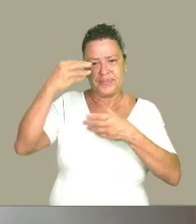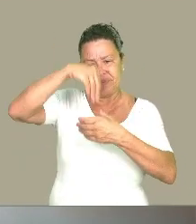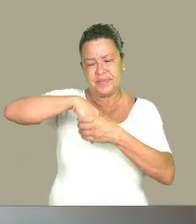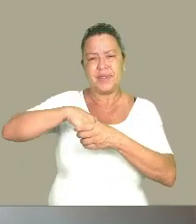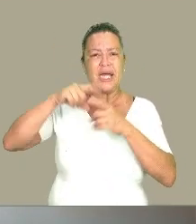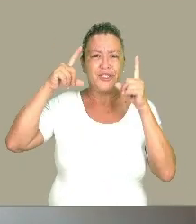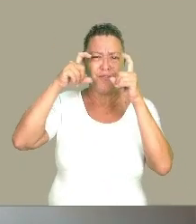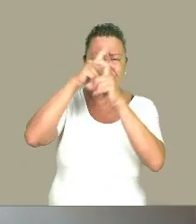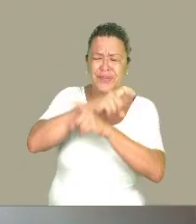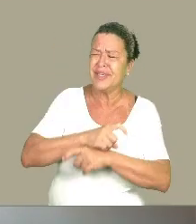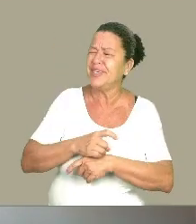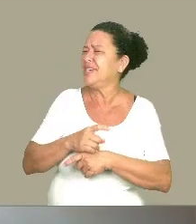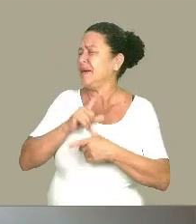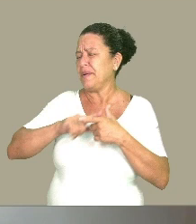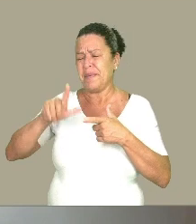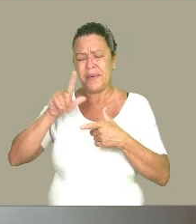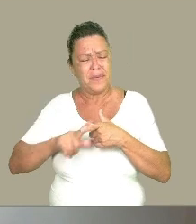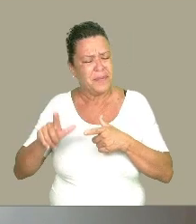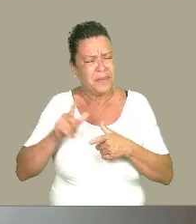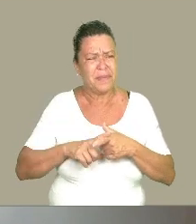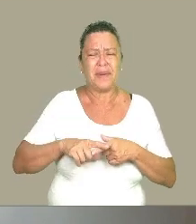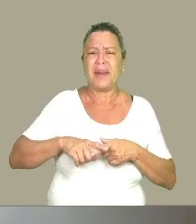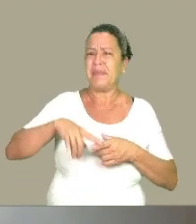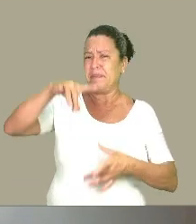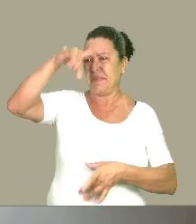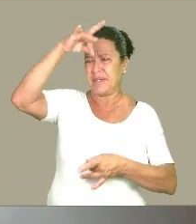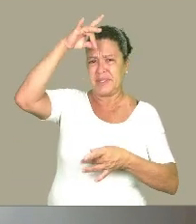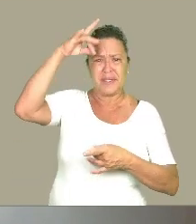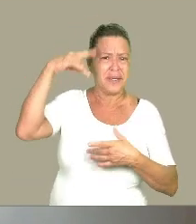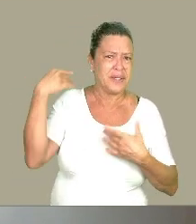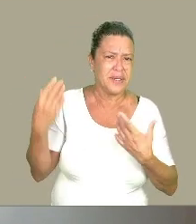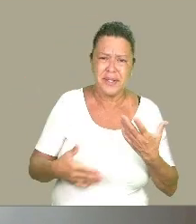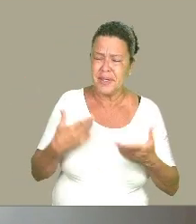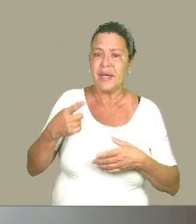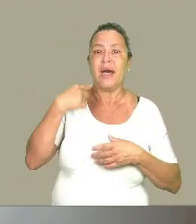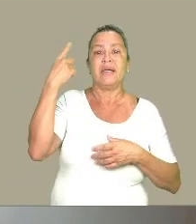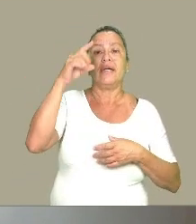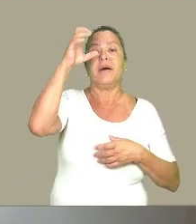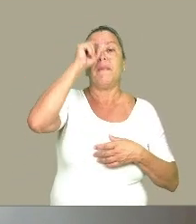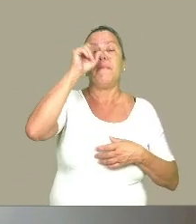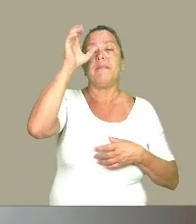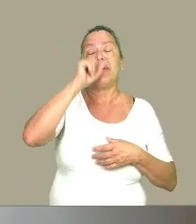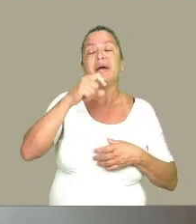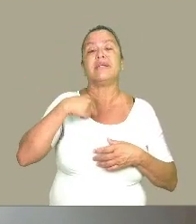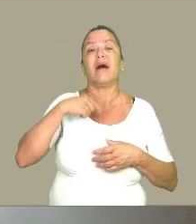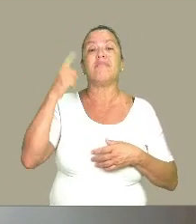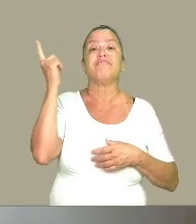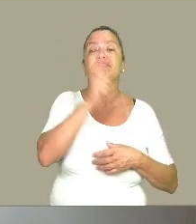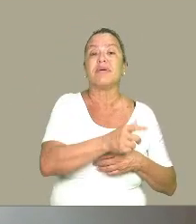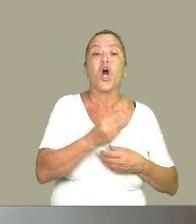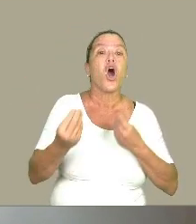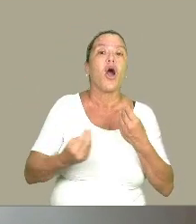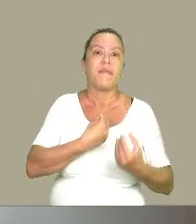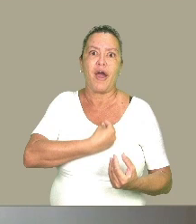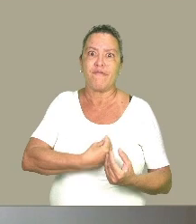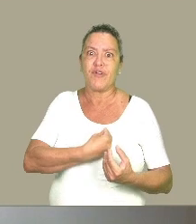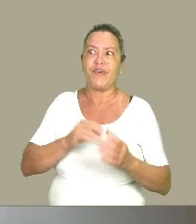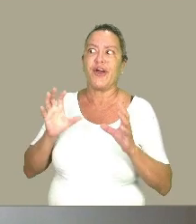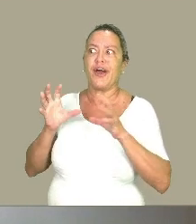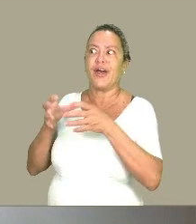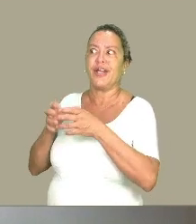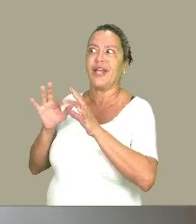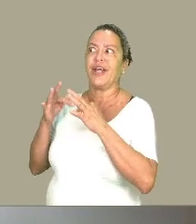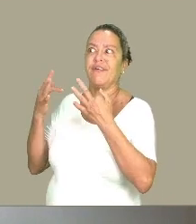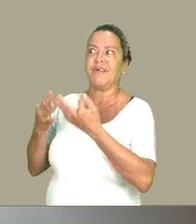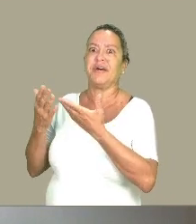seus problemas, as suas personalidades. Nós vamos aprender a nos vencer. Nós vamos aprender a